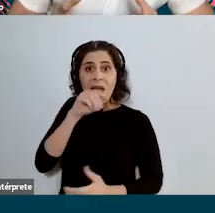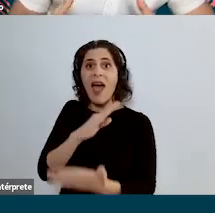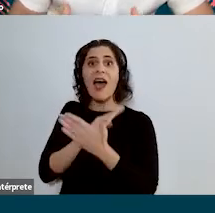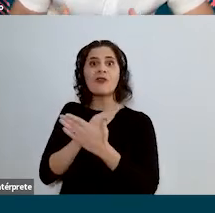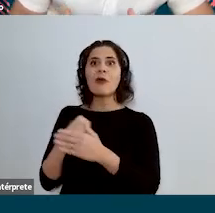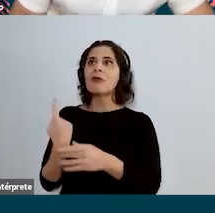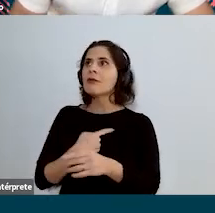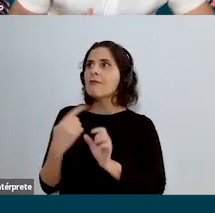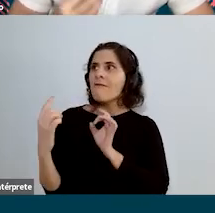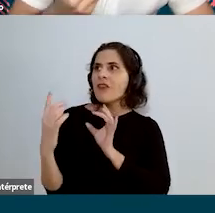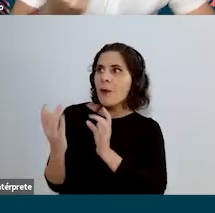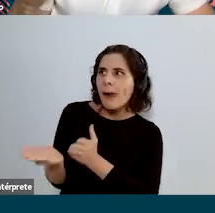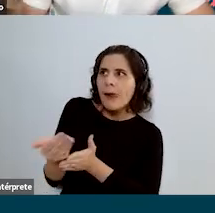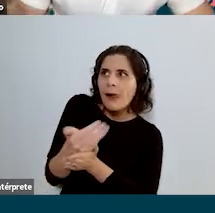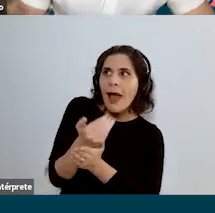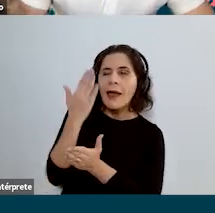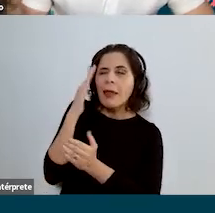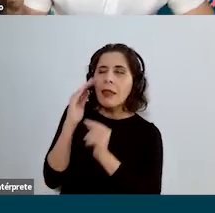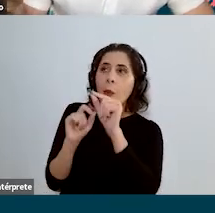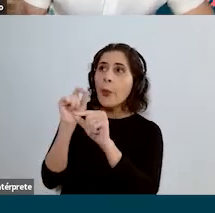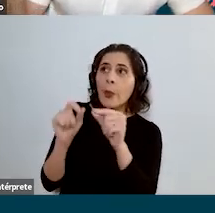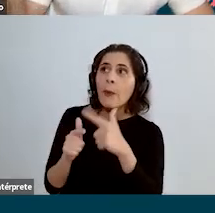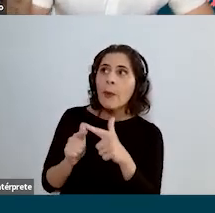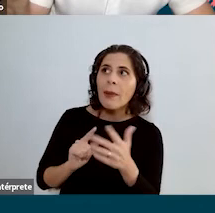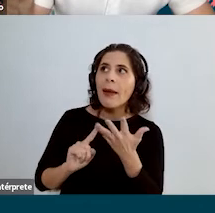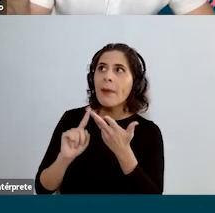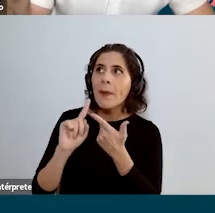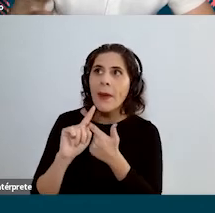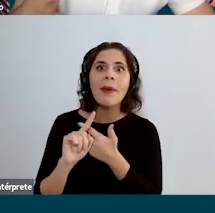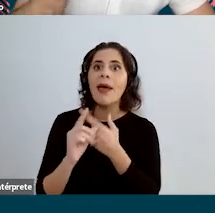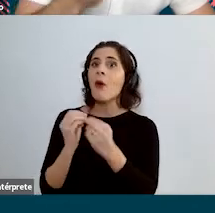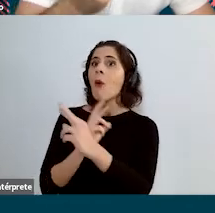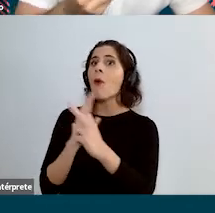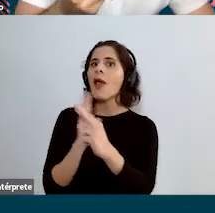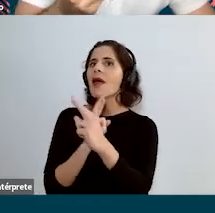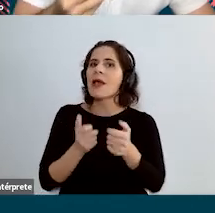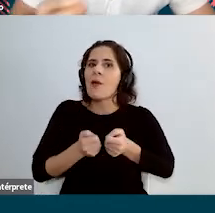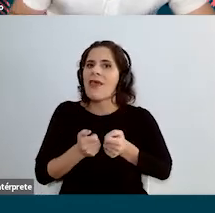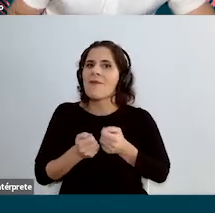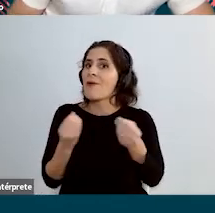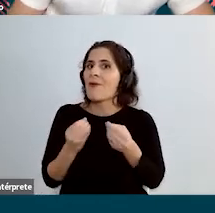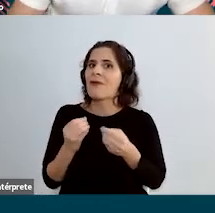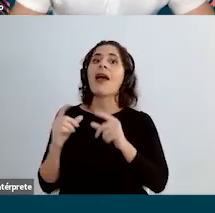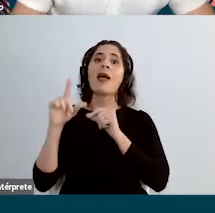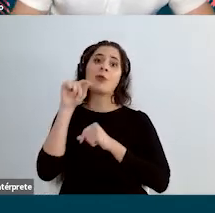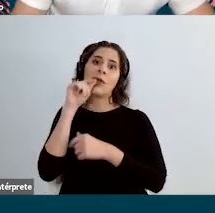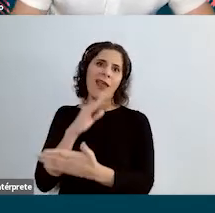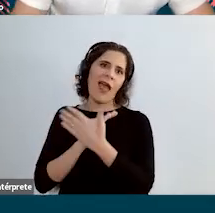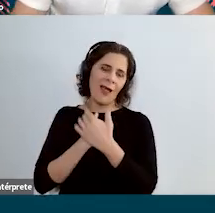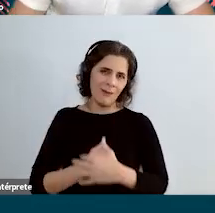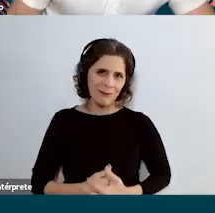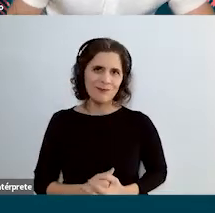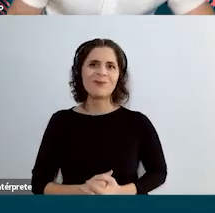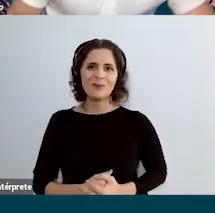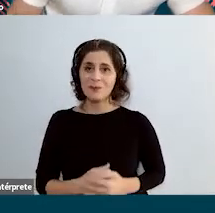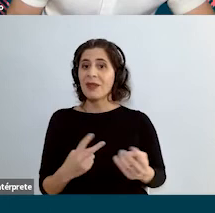gente coletar o feedback, entender as principais dores, entender a relação das pessoas com o game também. Aí